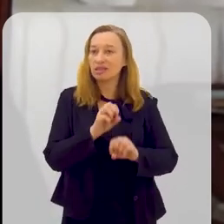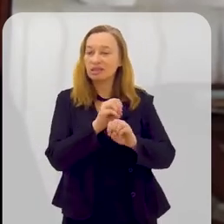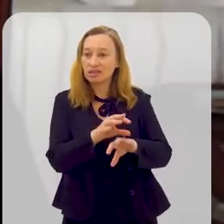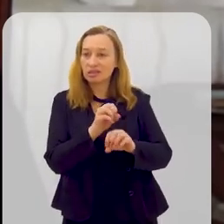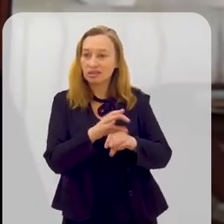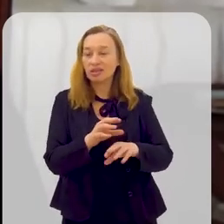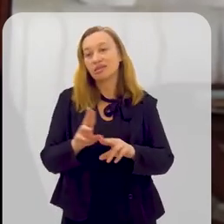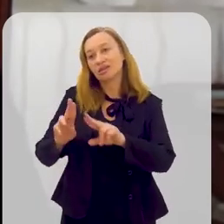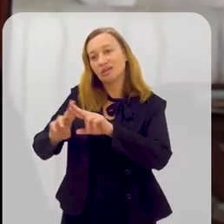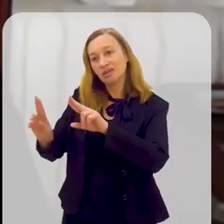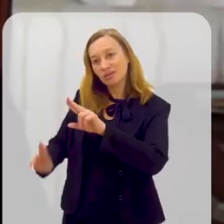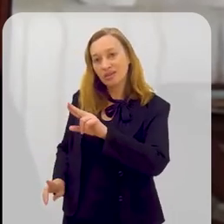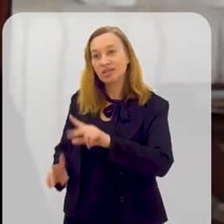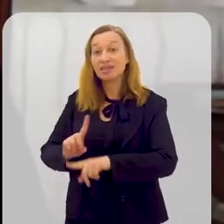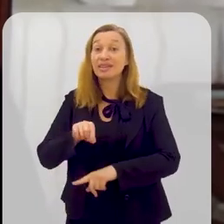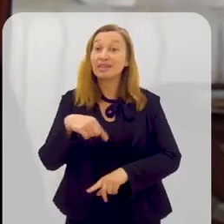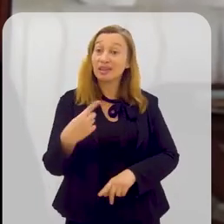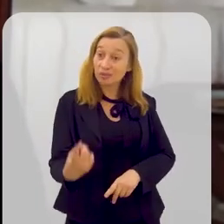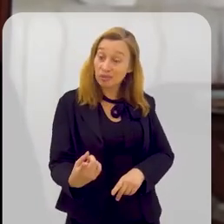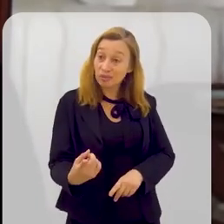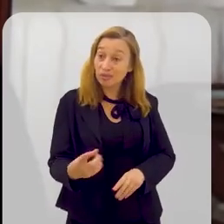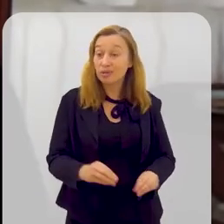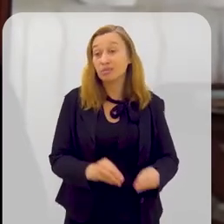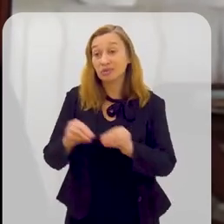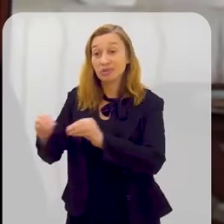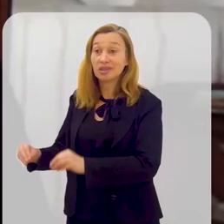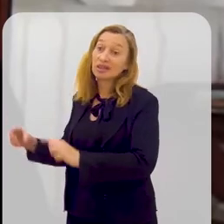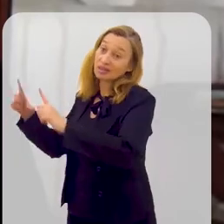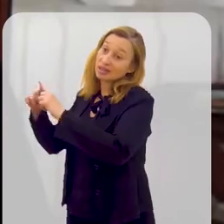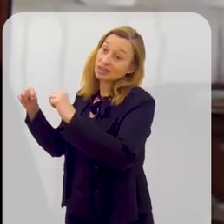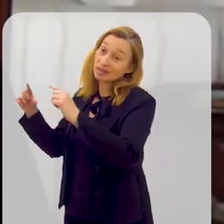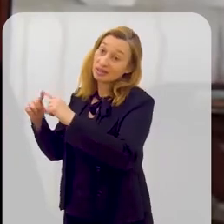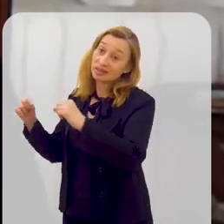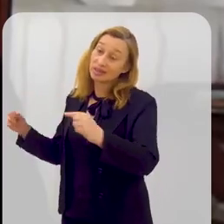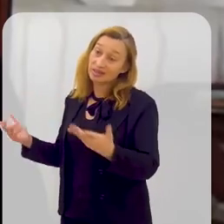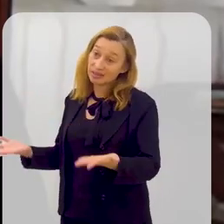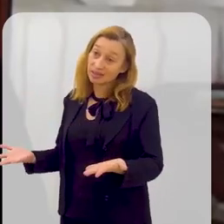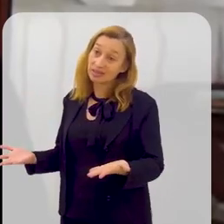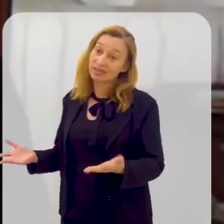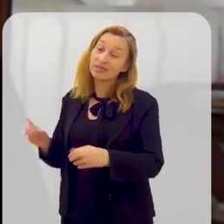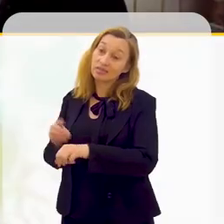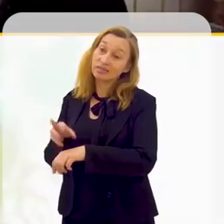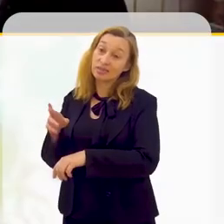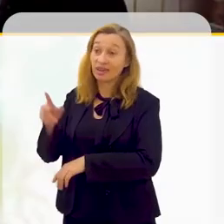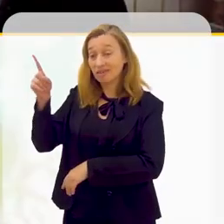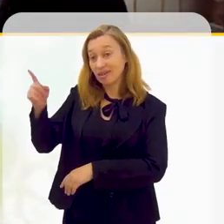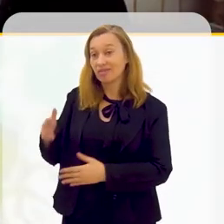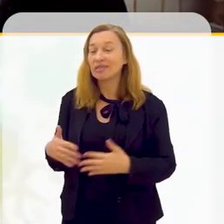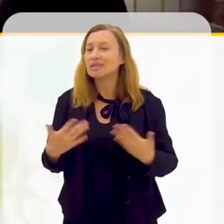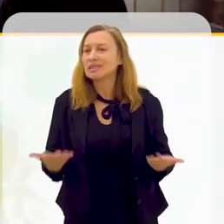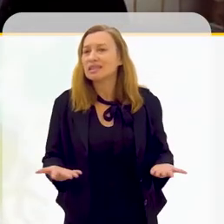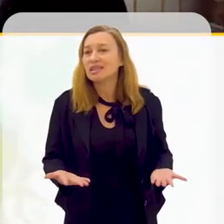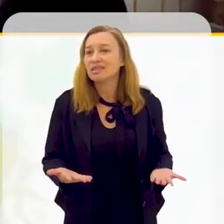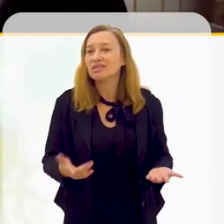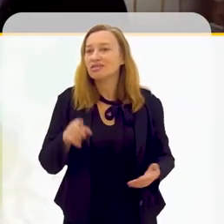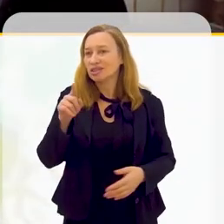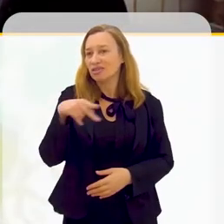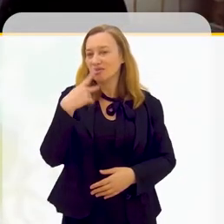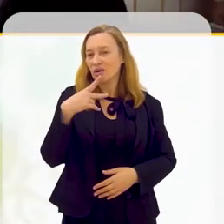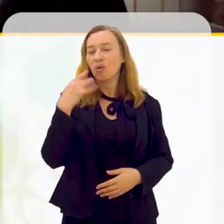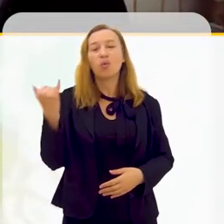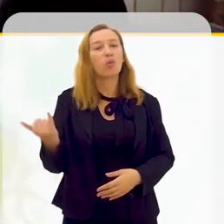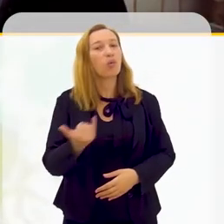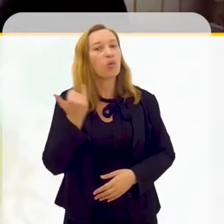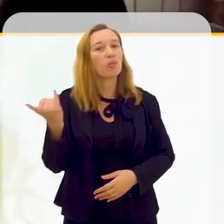mestrado em educação na UERJ e depois me mudei para Brasília e fui fazer o doutorado lá mas